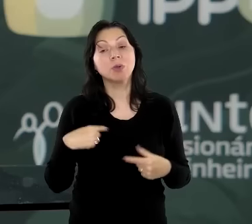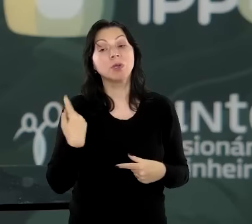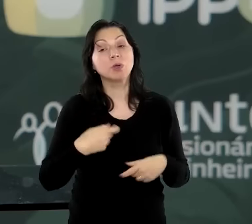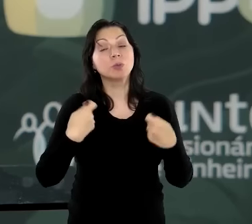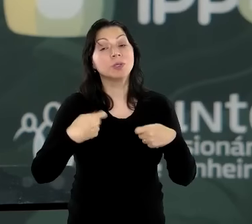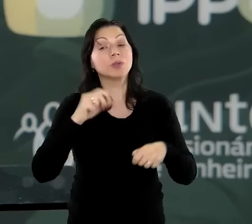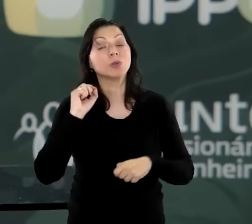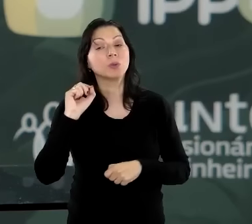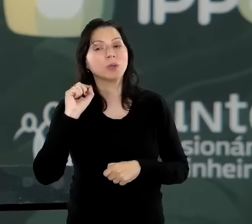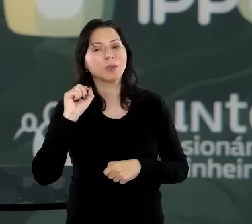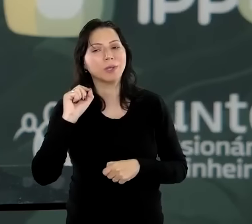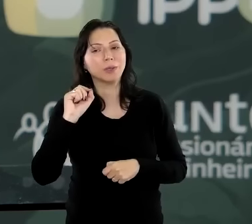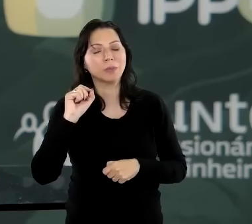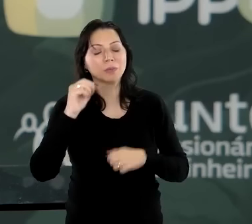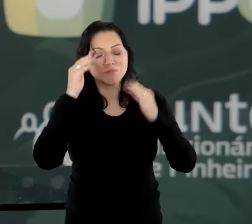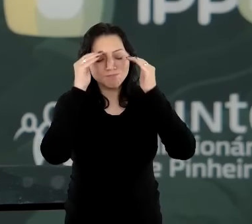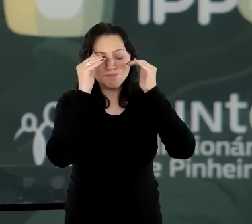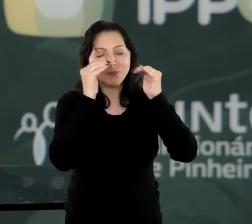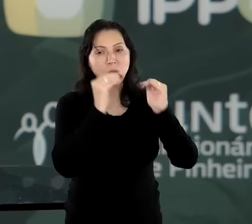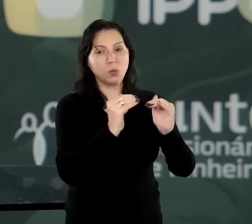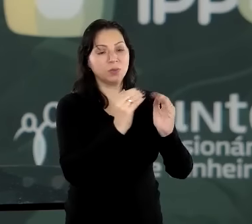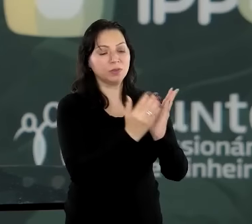acolher, obedecer,